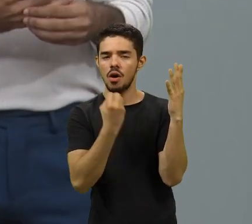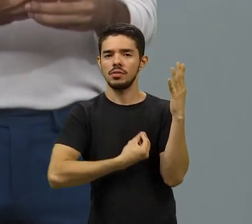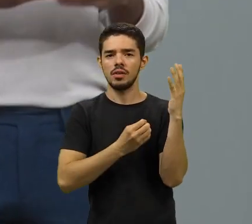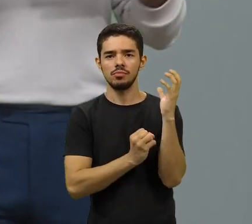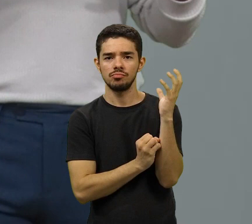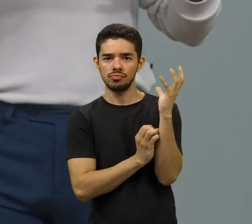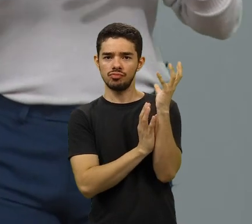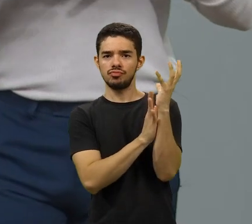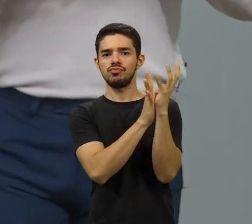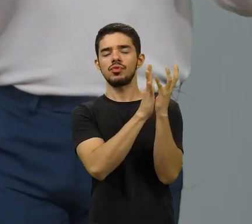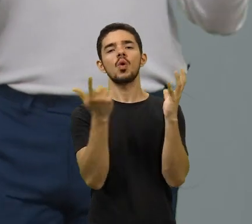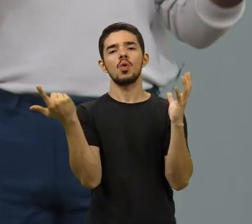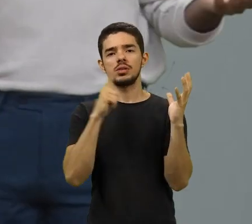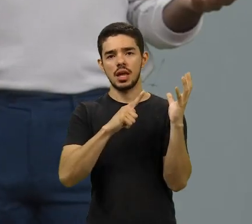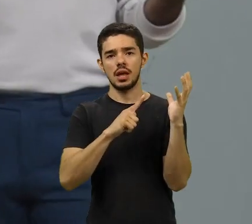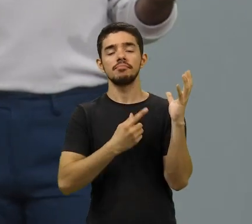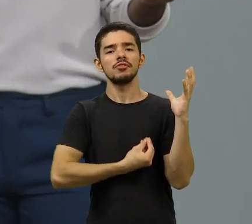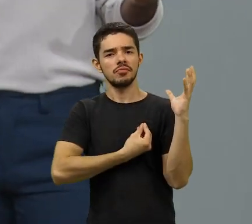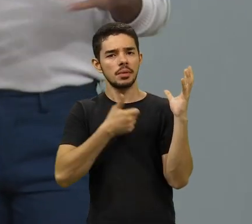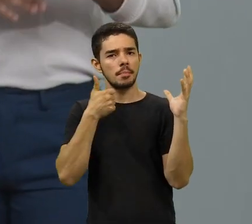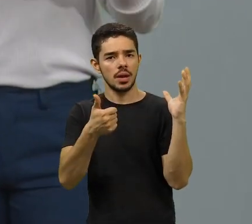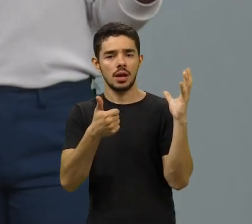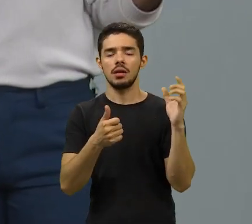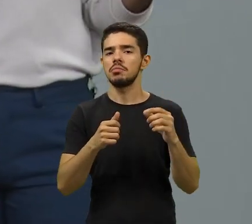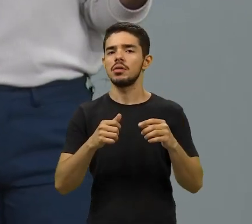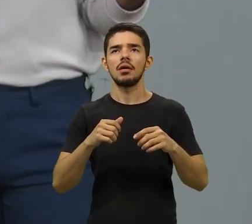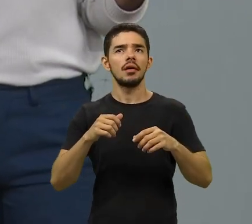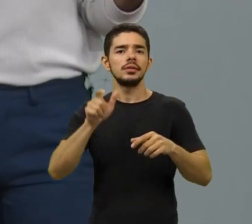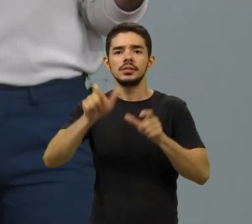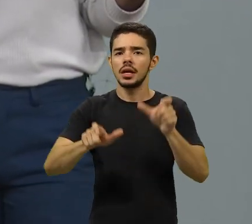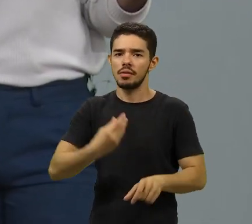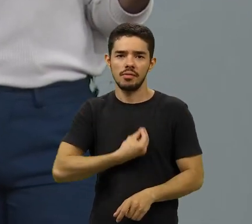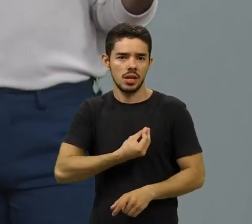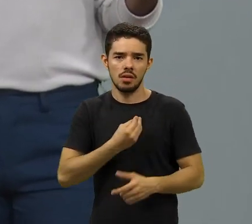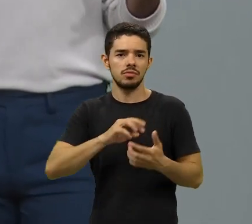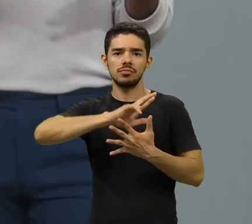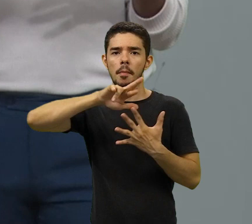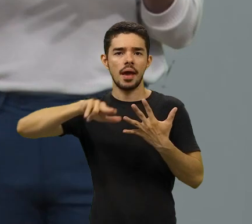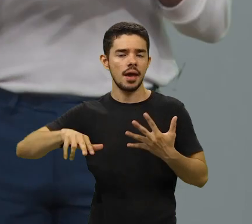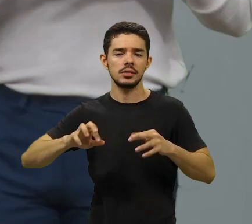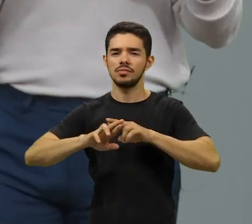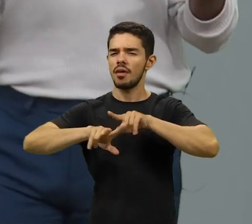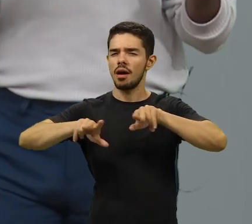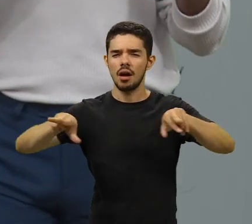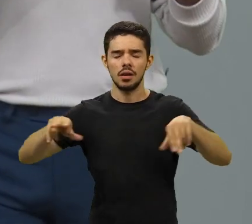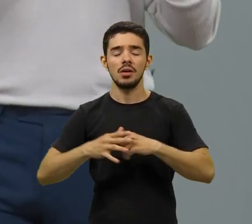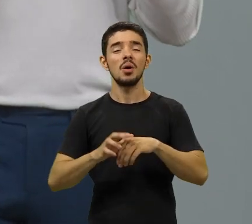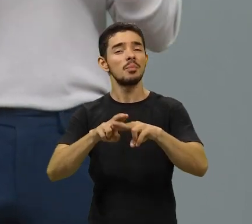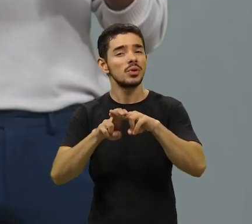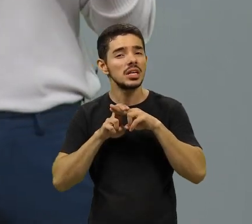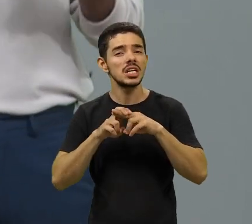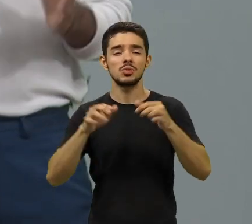firme e ela vai ter ali muitas condições de vida. Seres vivos de várias espécies. Por isso que é um dos ambientes de